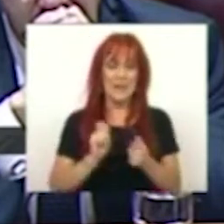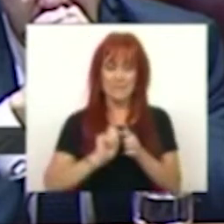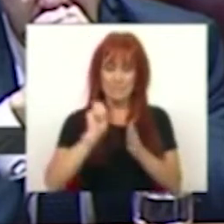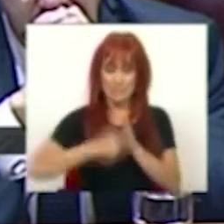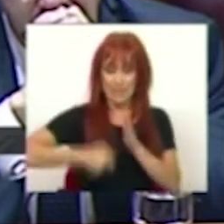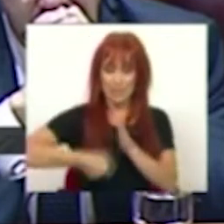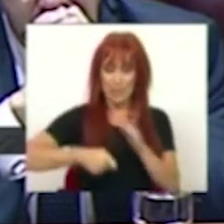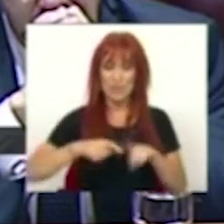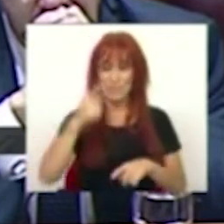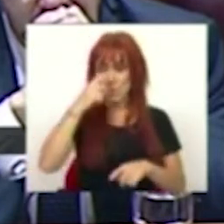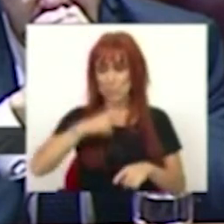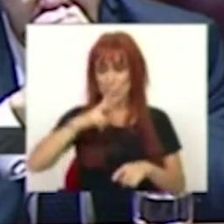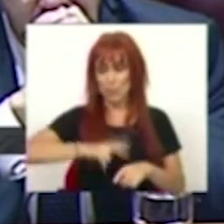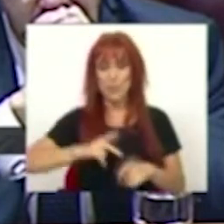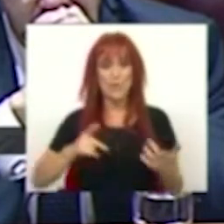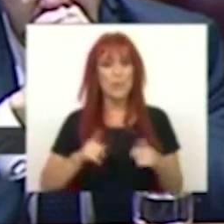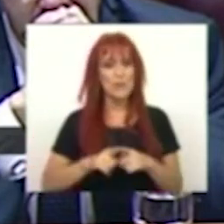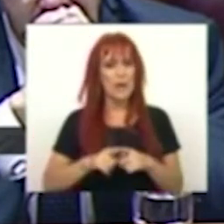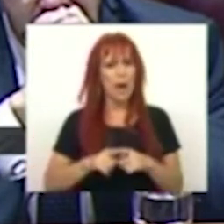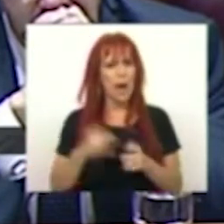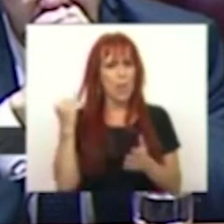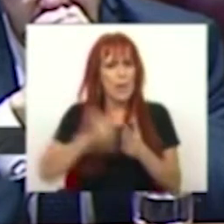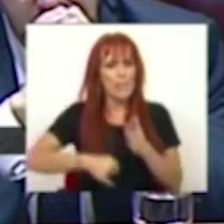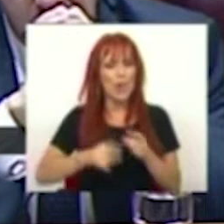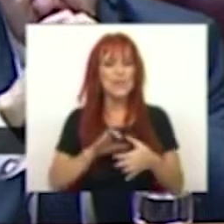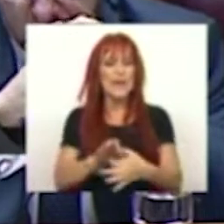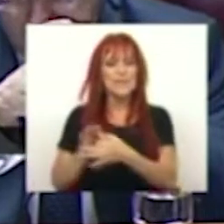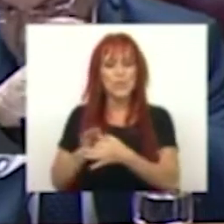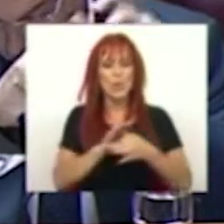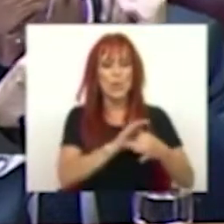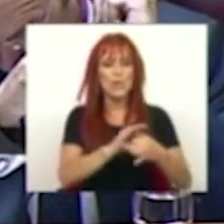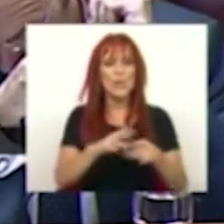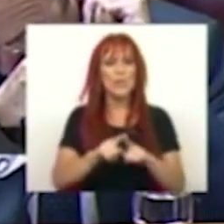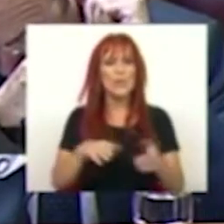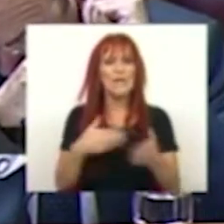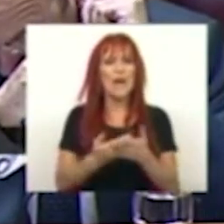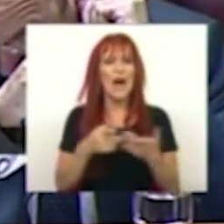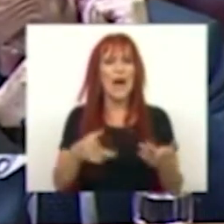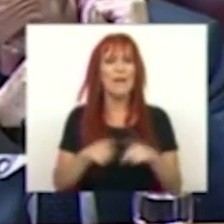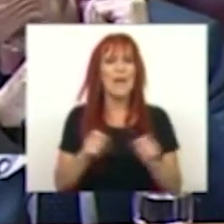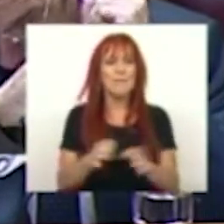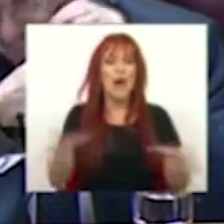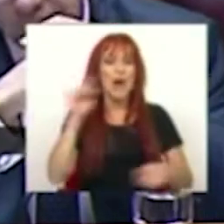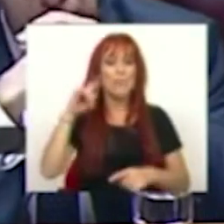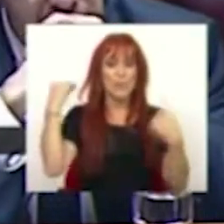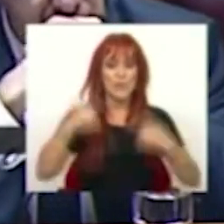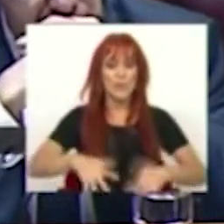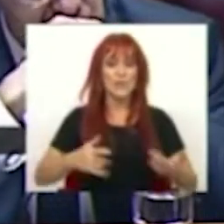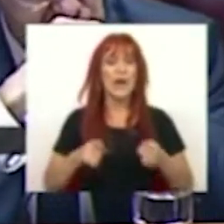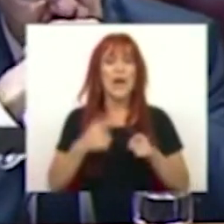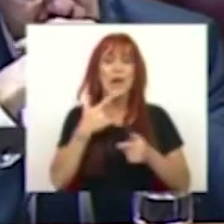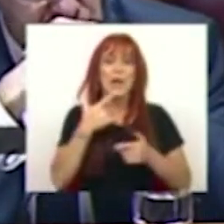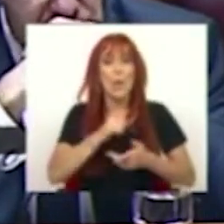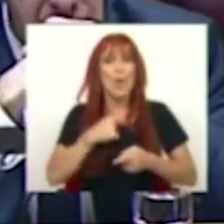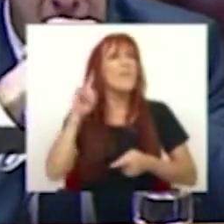tributação dos portugueses é um imposto de solidariedade que tem um efeito redistributivo da maior importância e não podemos